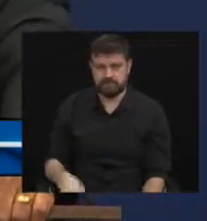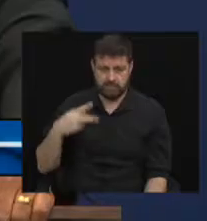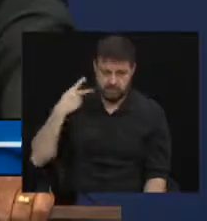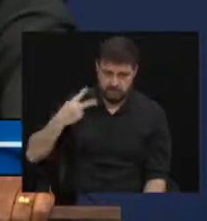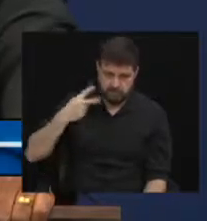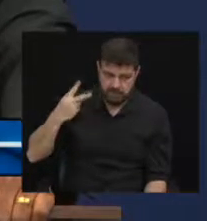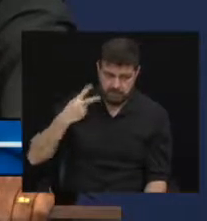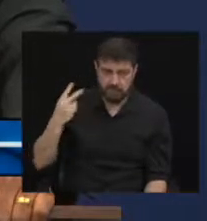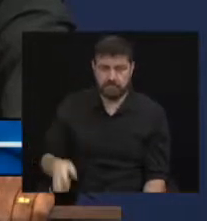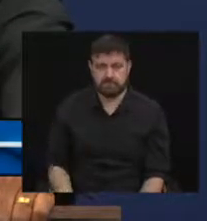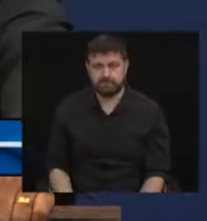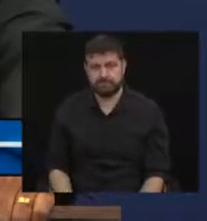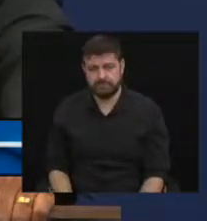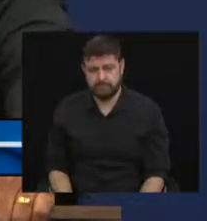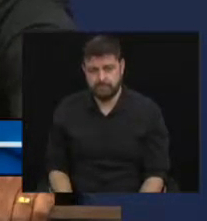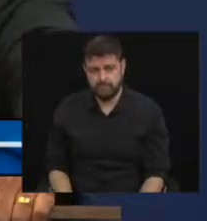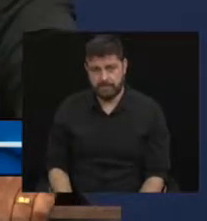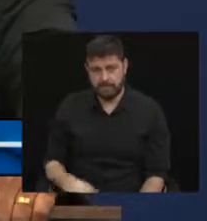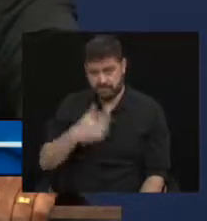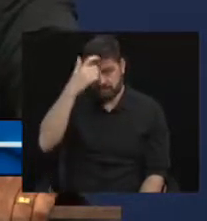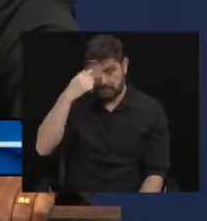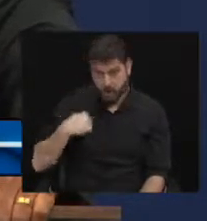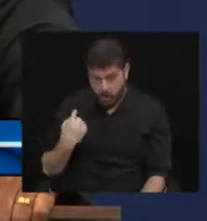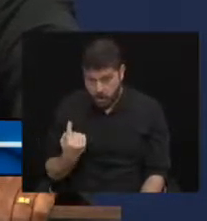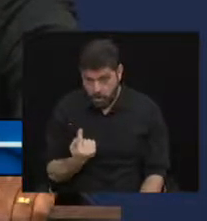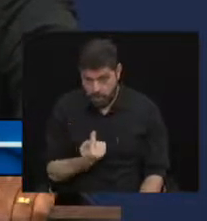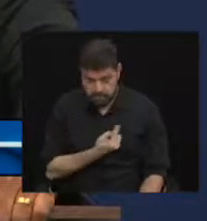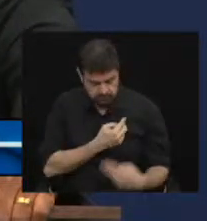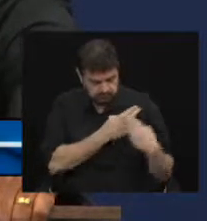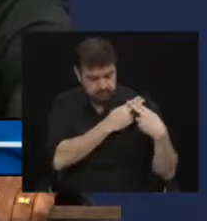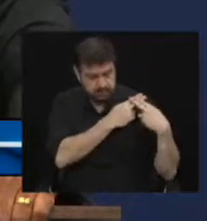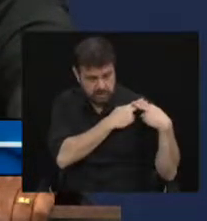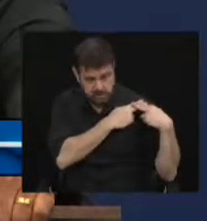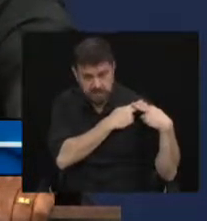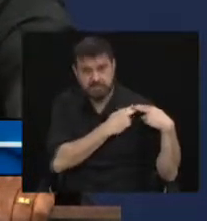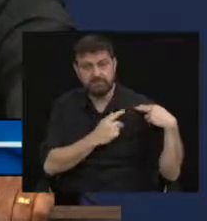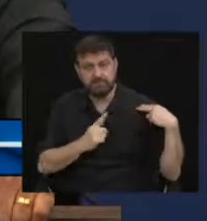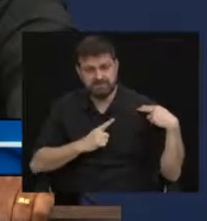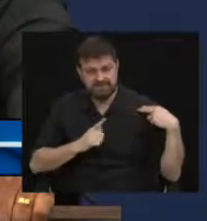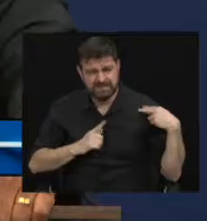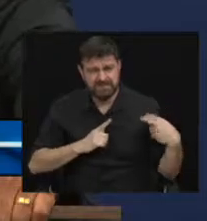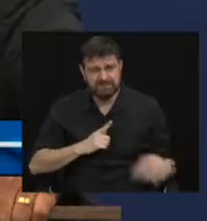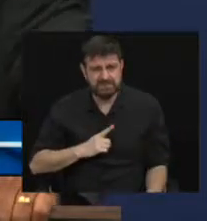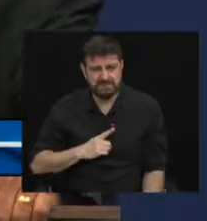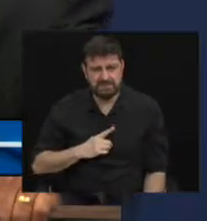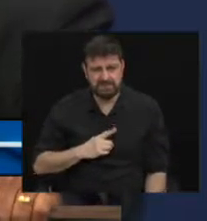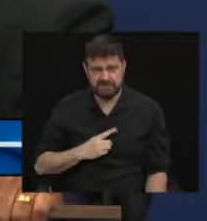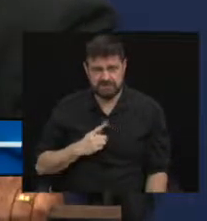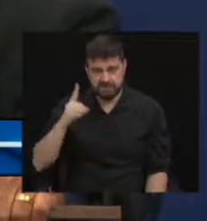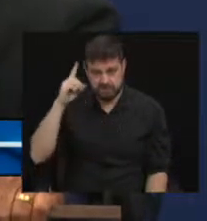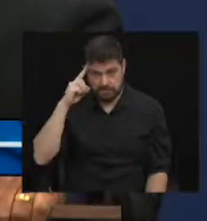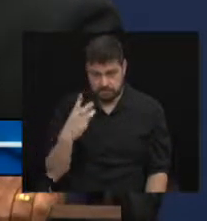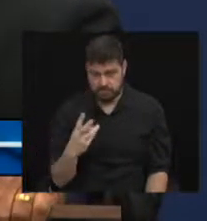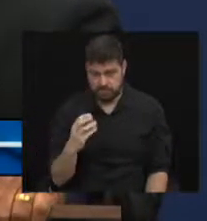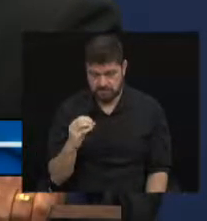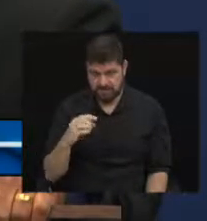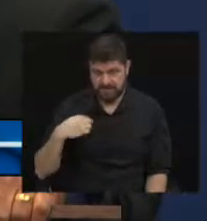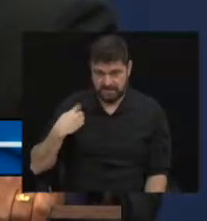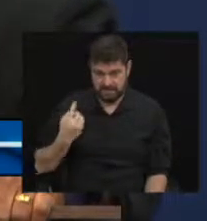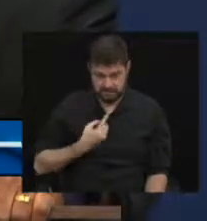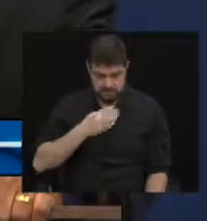Boa noite, senhoras e senhores, senhor presidente, senhores vereadores, também o público aqui presente. Eu venho a